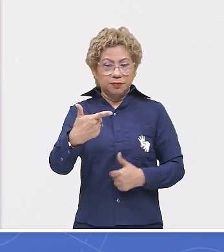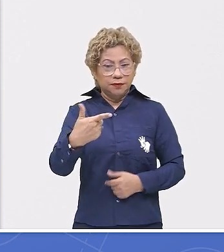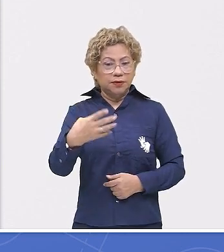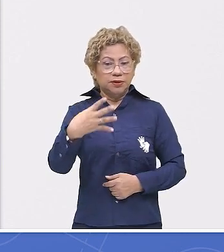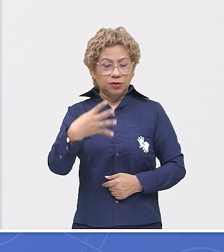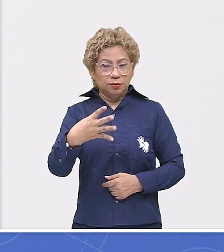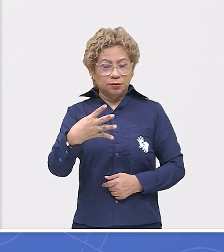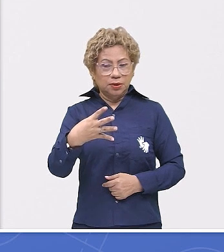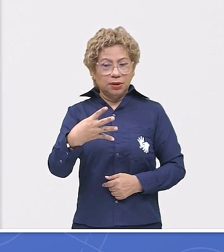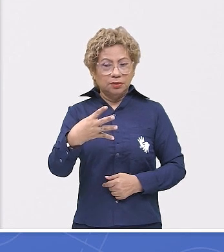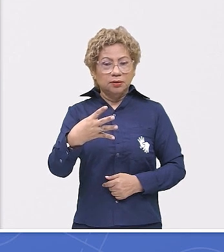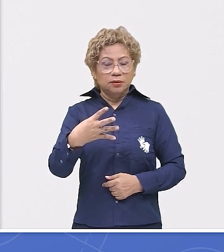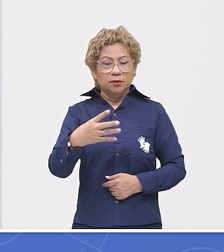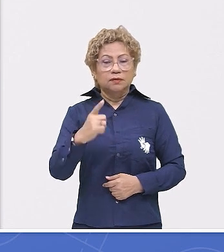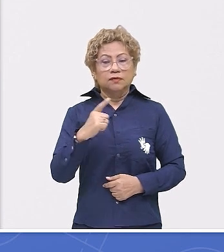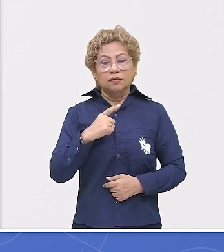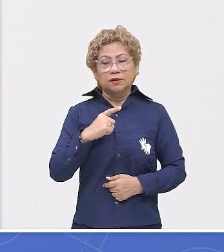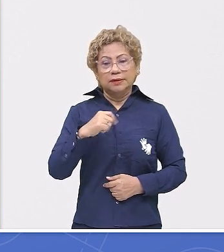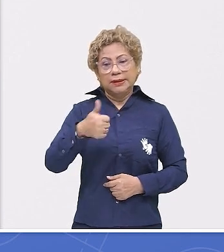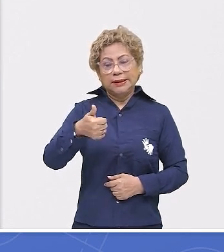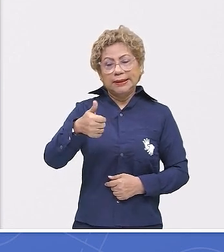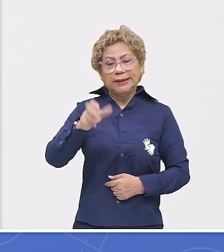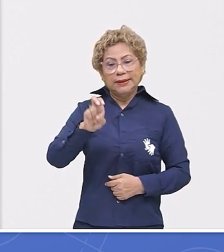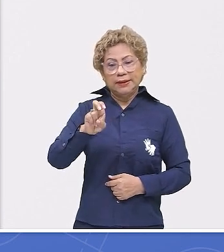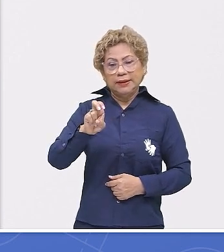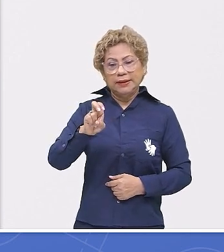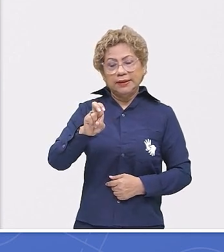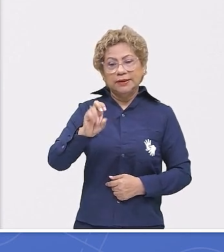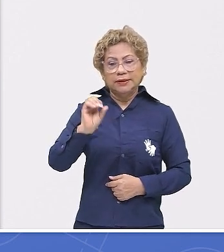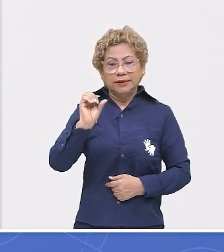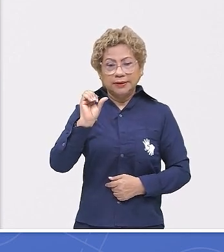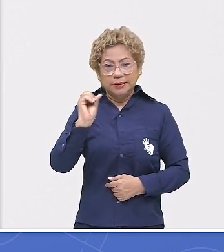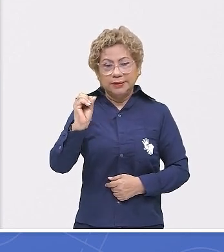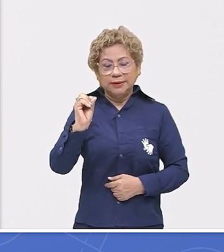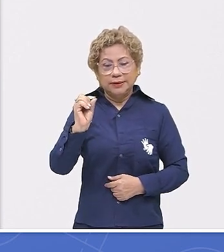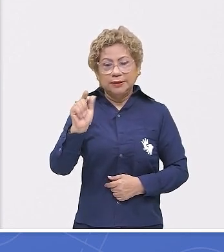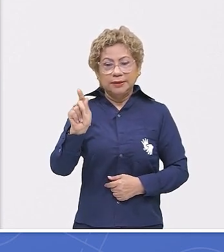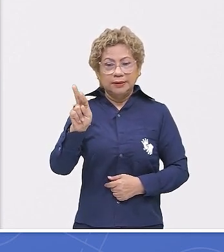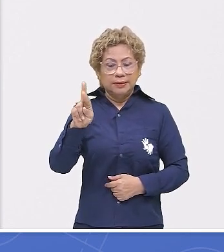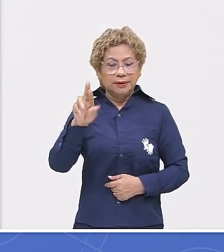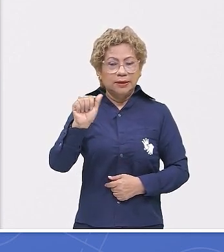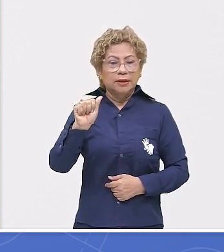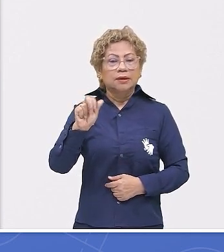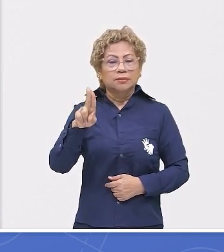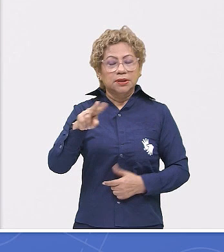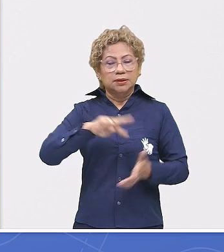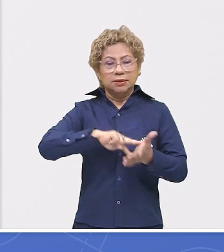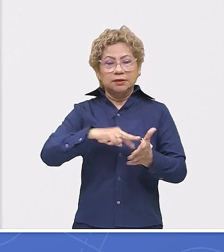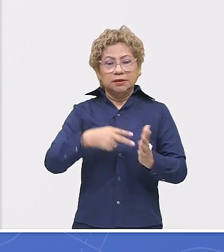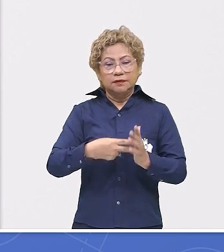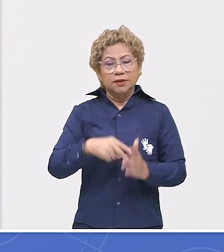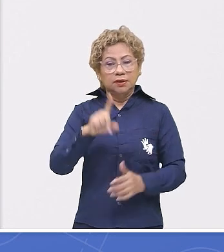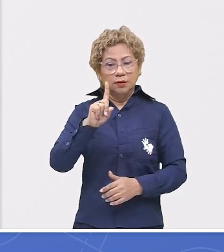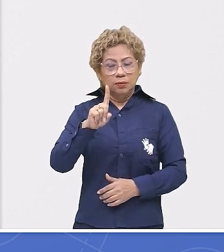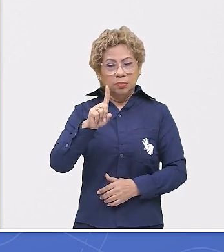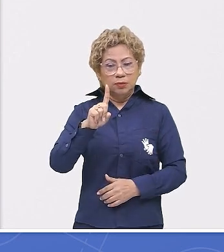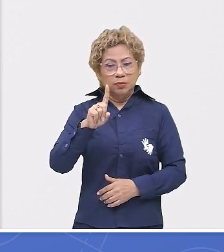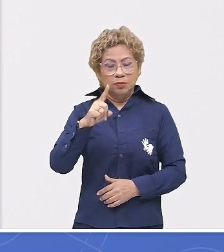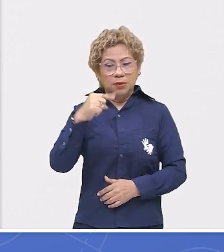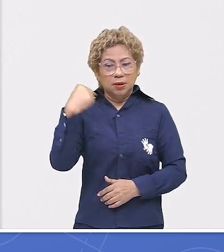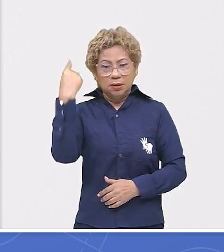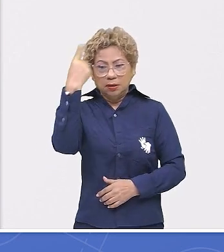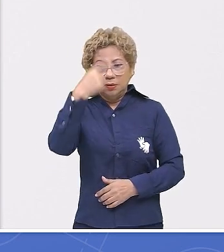do nosso planeta, vai ser dado o quê pra gente? 1 hora, tá? Por isso que para